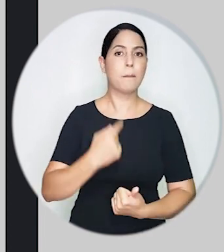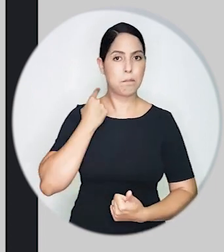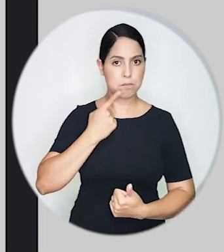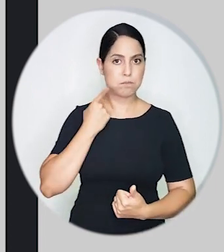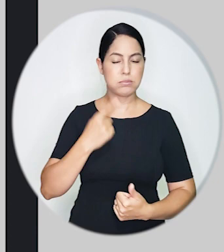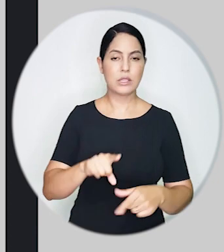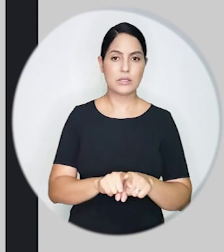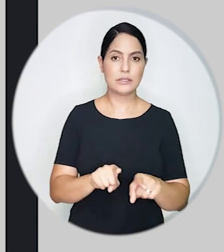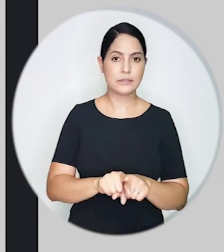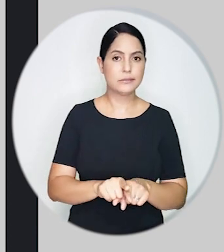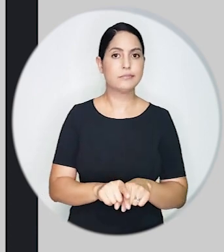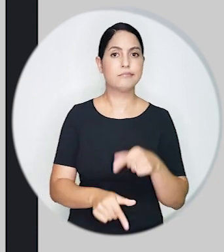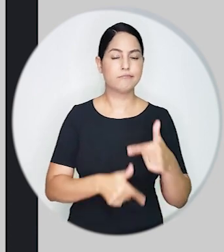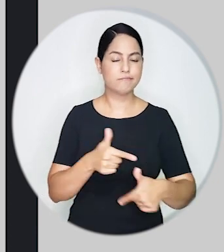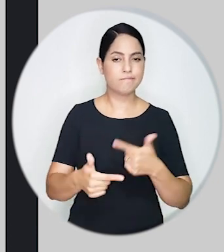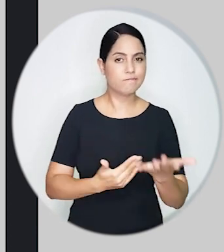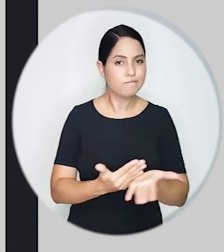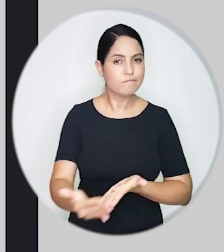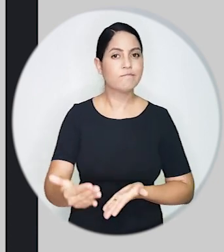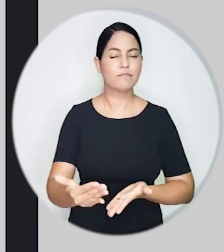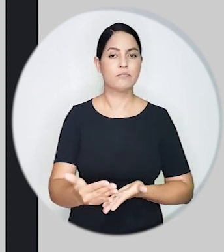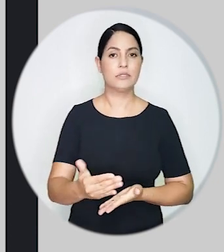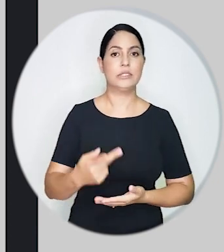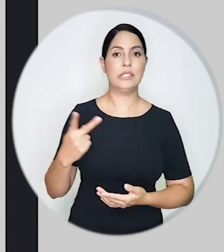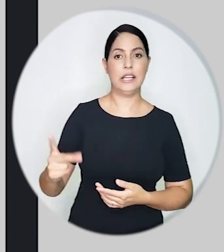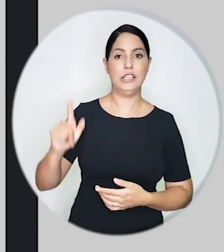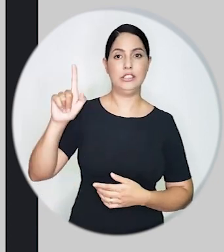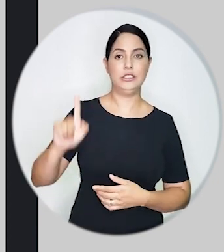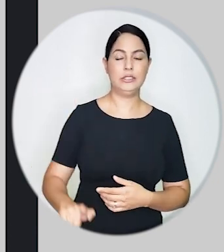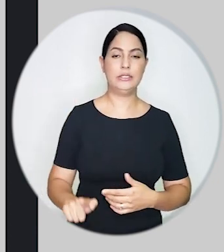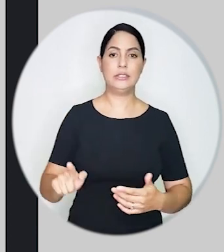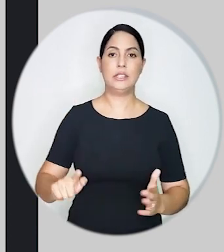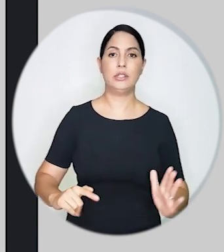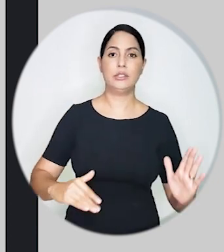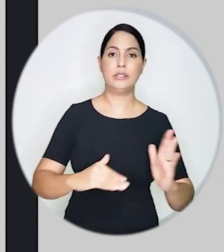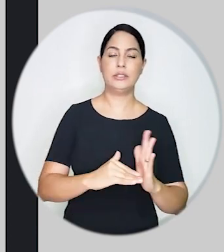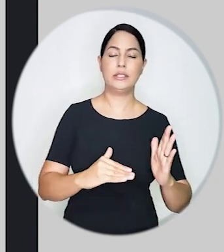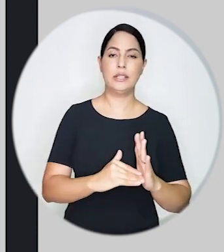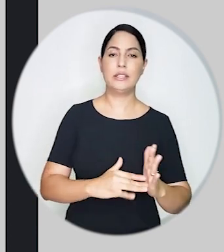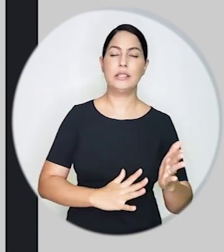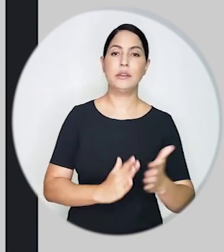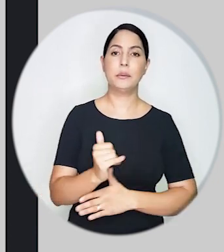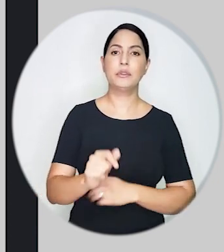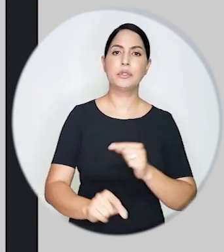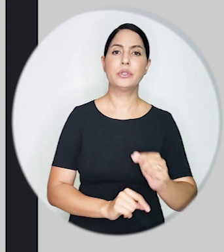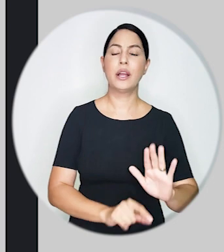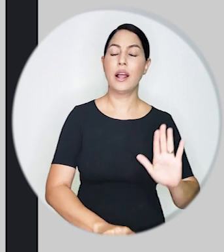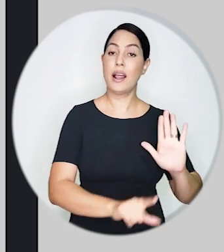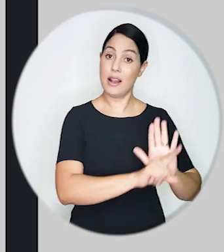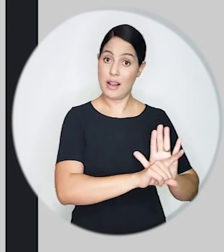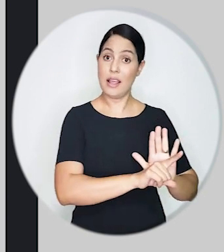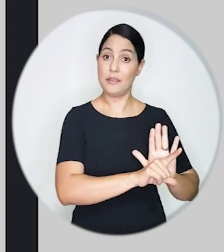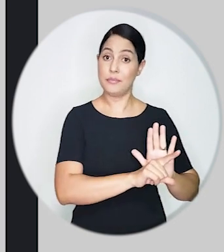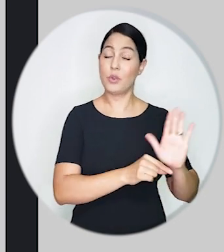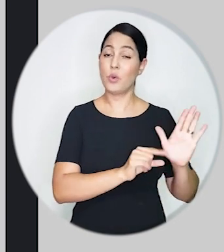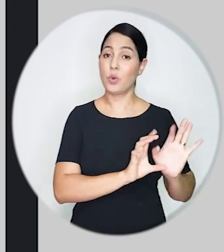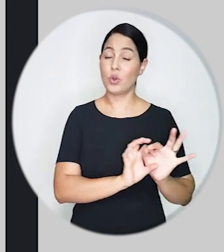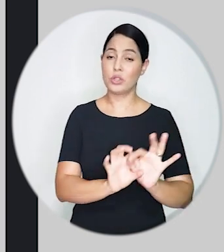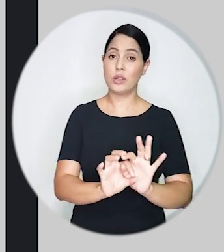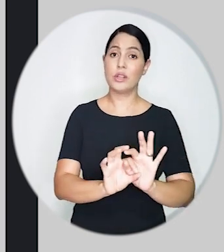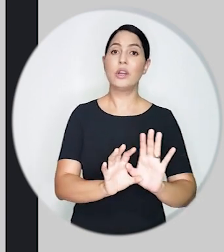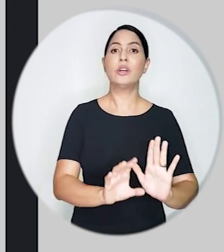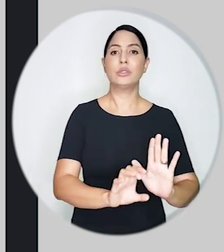Comissão Nacional de Apoio aos Advogados em início de carreira. Em sua primeira gestão à frente do Senado, ele se destacou na aprovação da lei